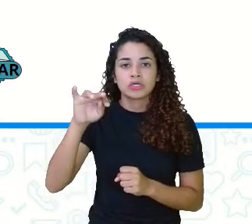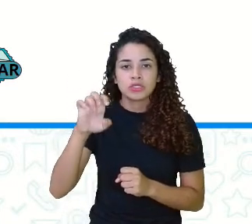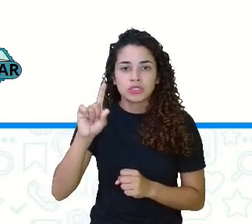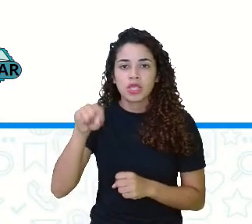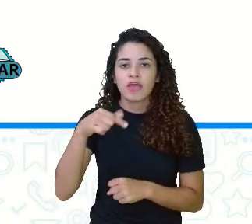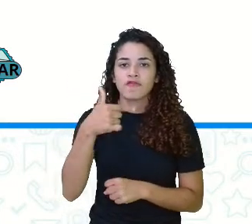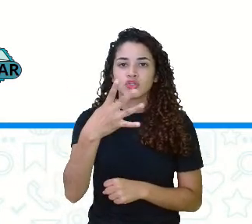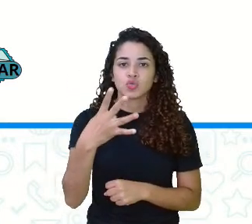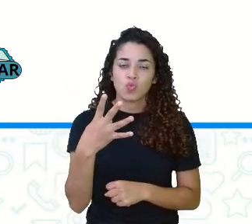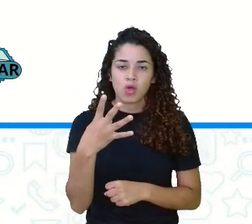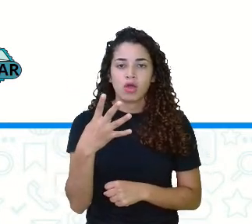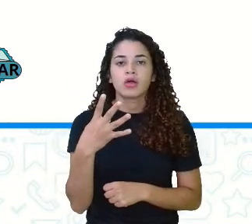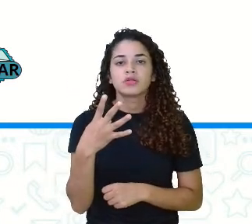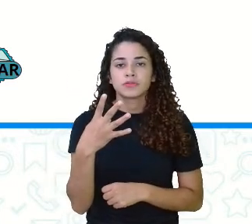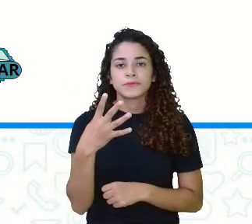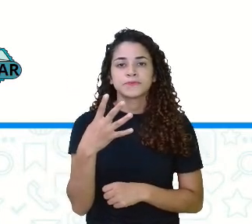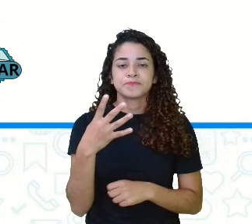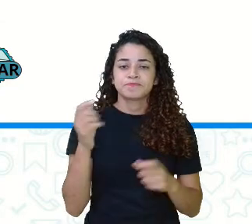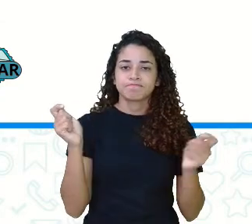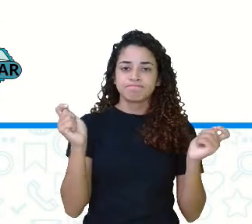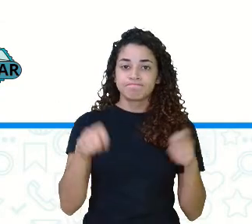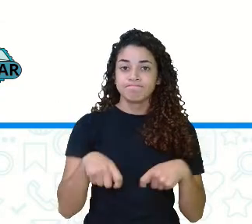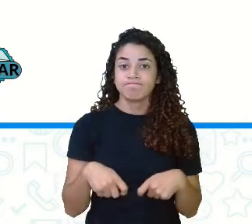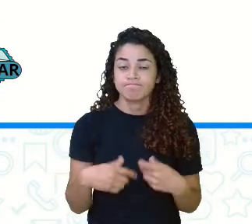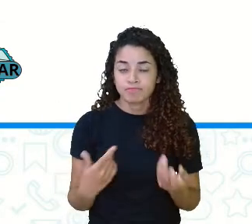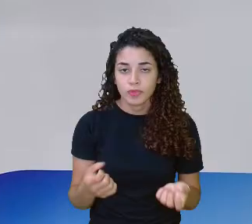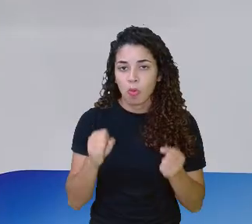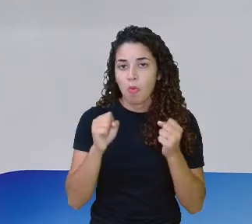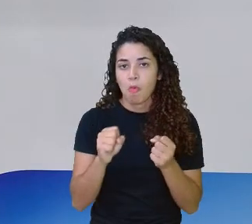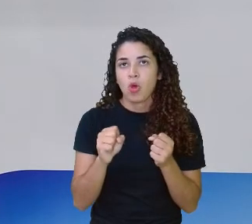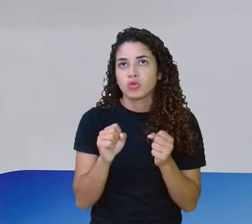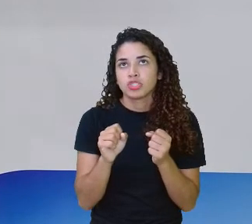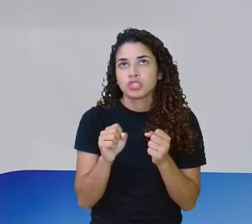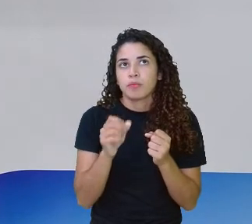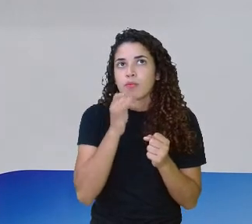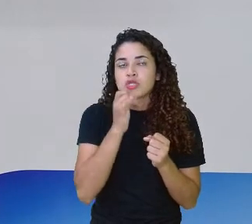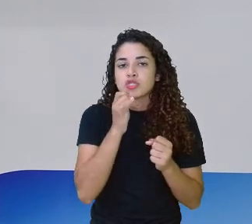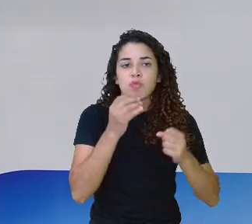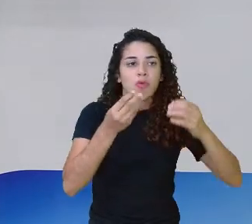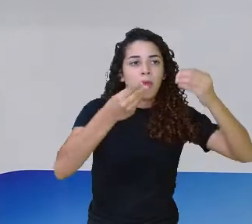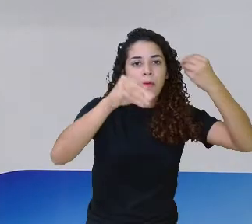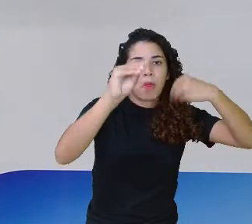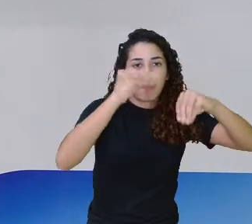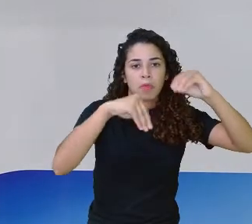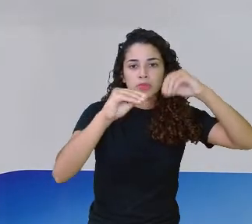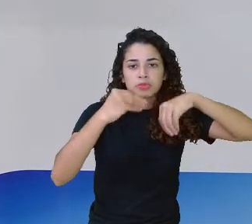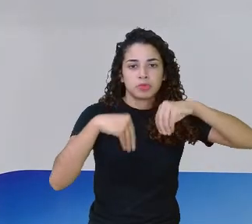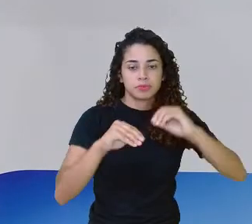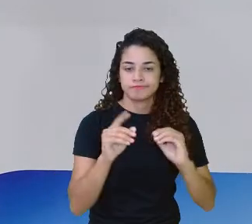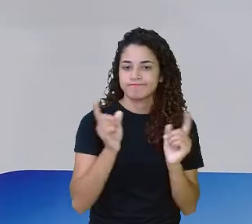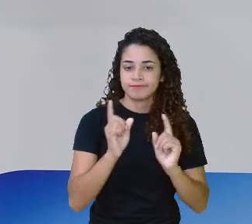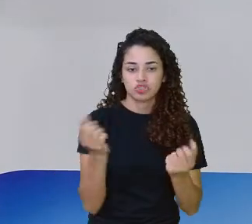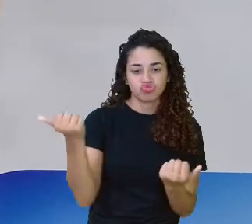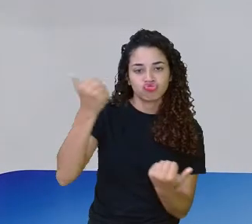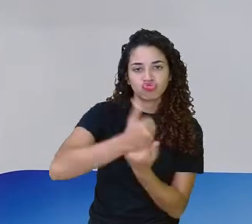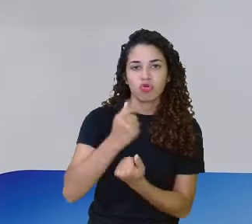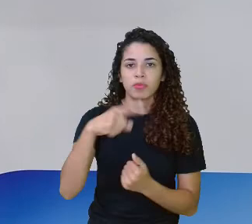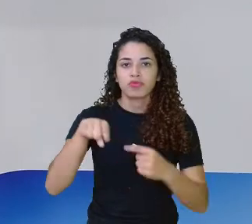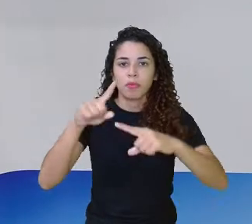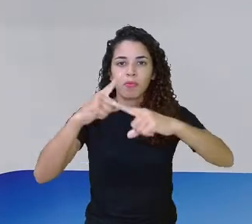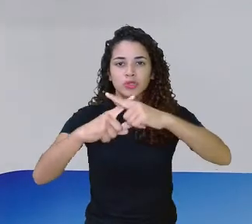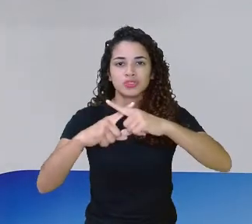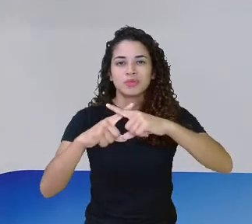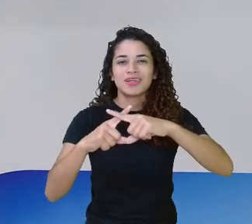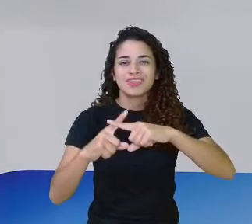adoçante. 24 possibilidades. Ao invés de encher a tua folha, tu faz uma multiplicação